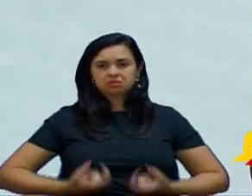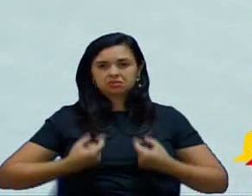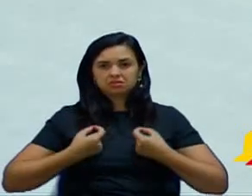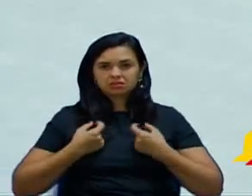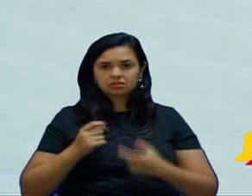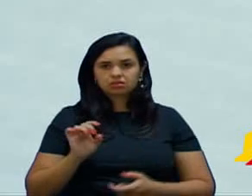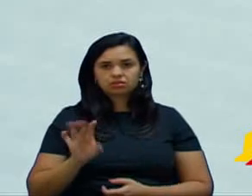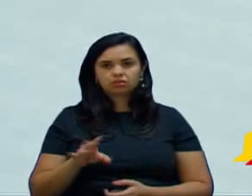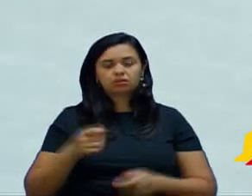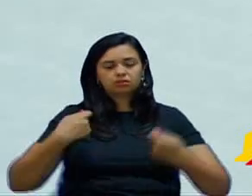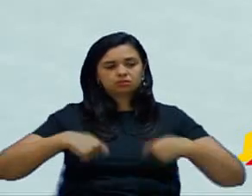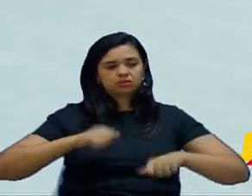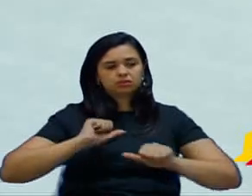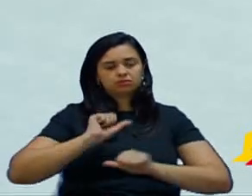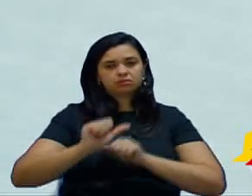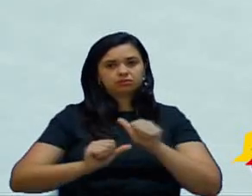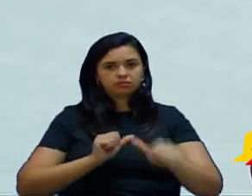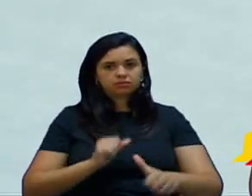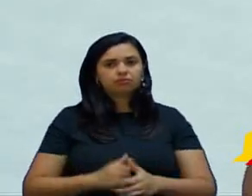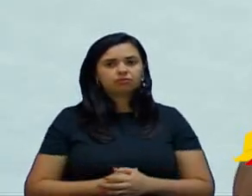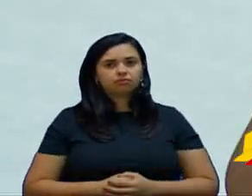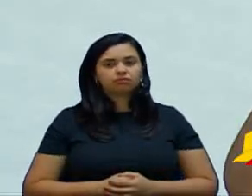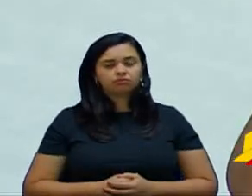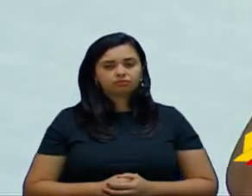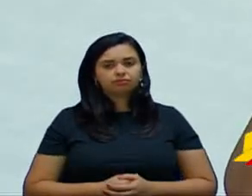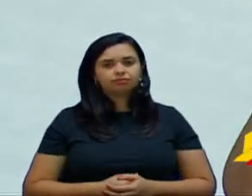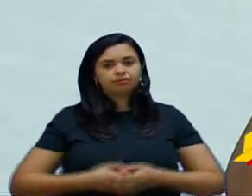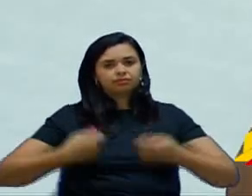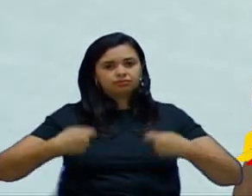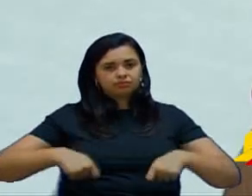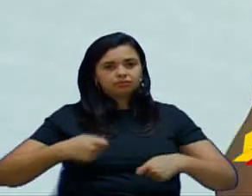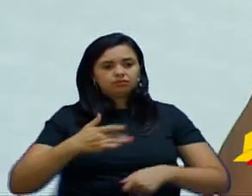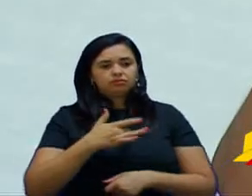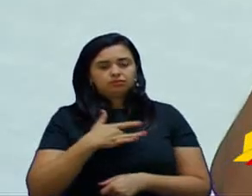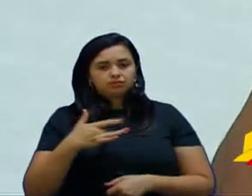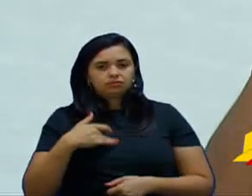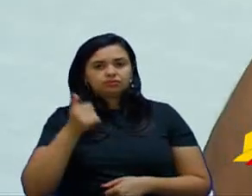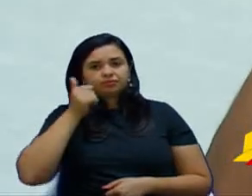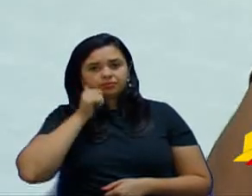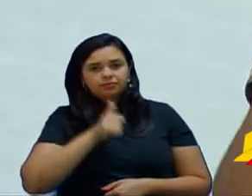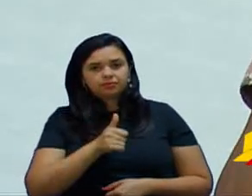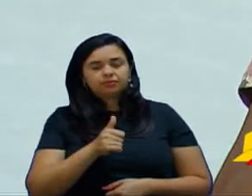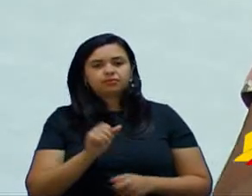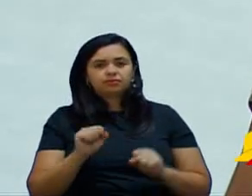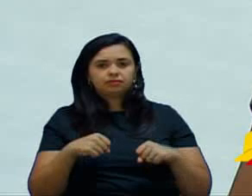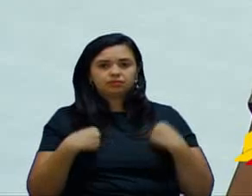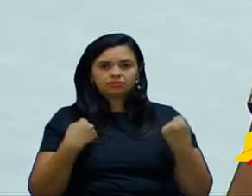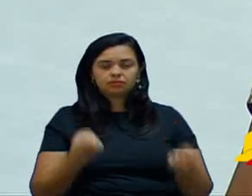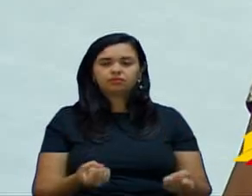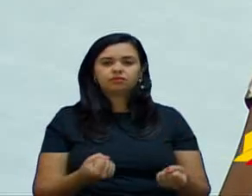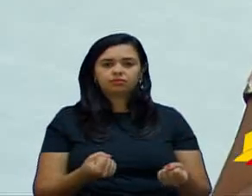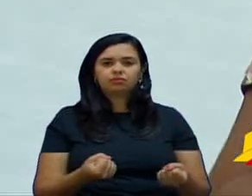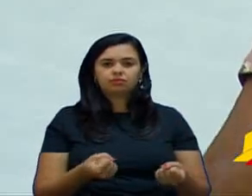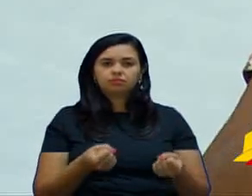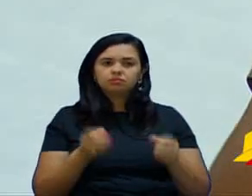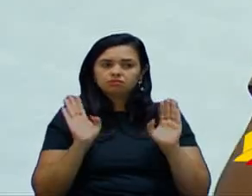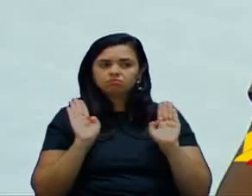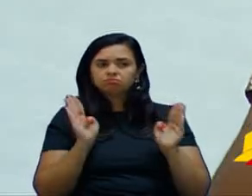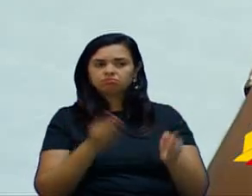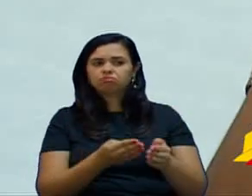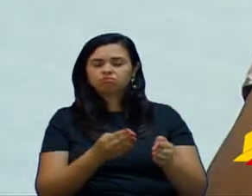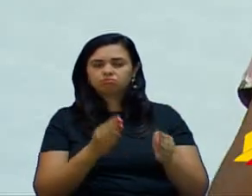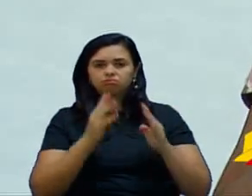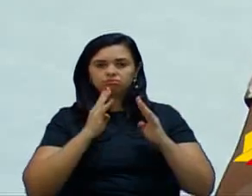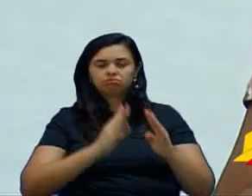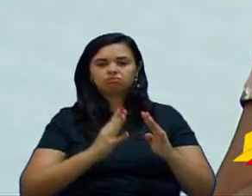Isso precisa ser mudado. Isso precisa, a saúde da mulher precisa ter um olhar diferenciado. Quando ela